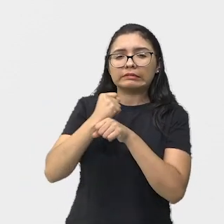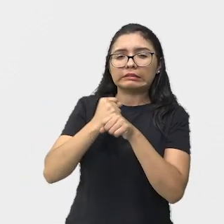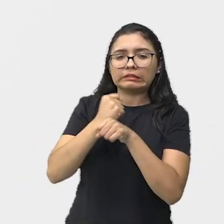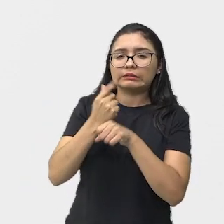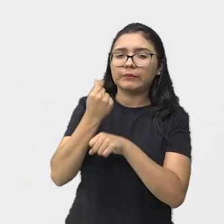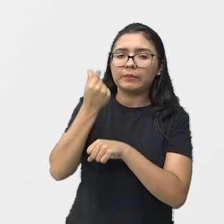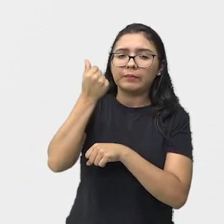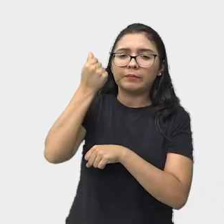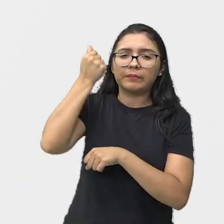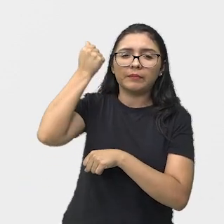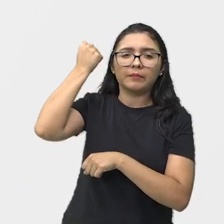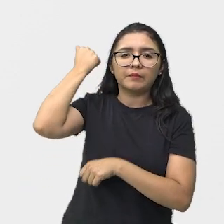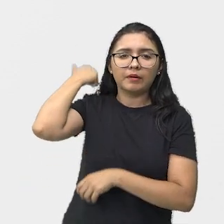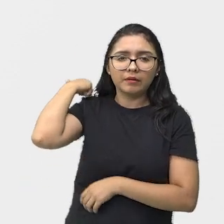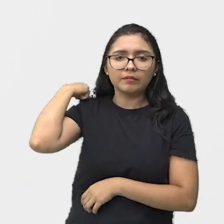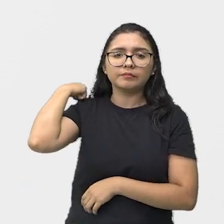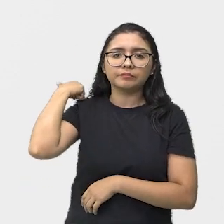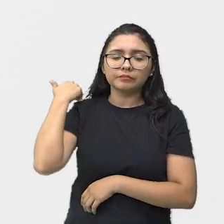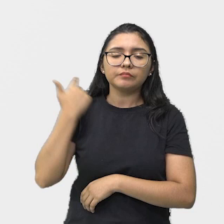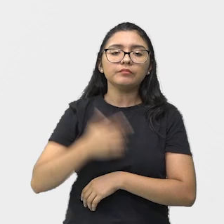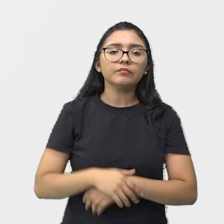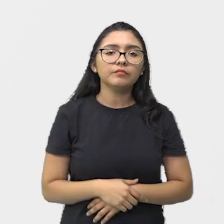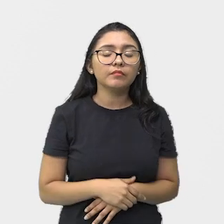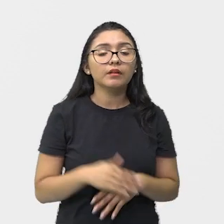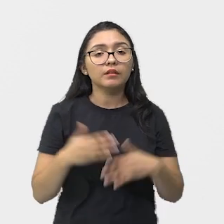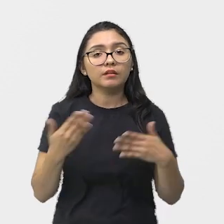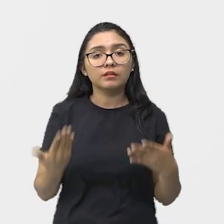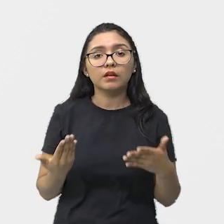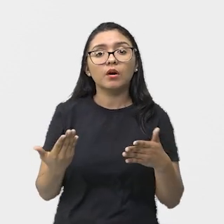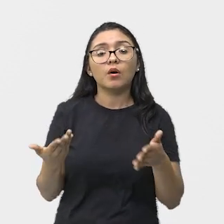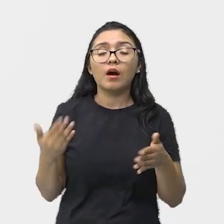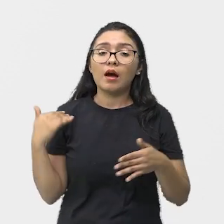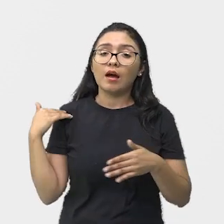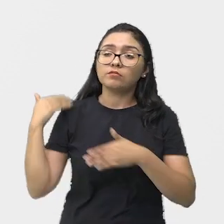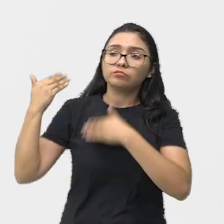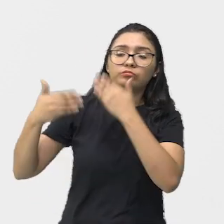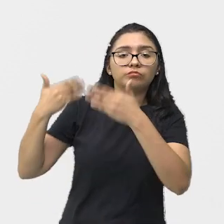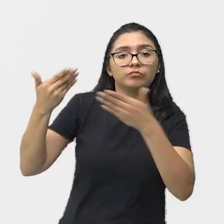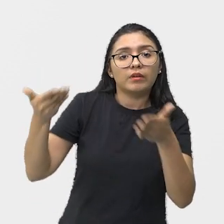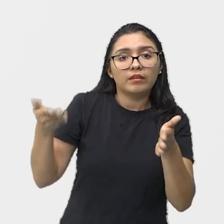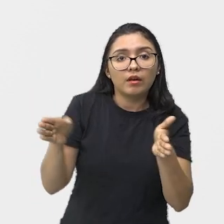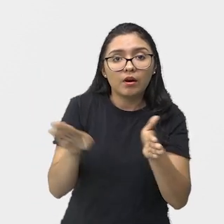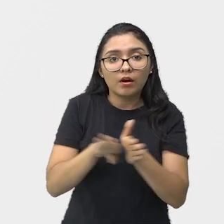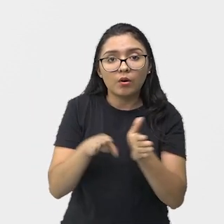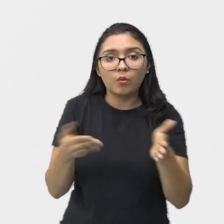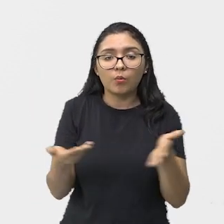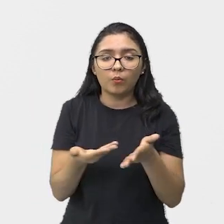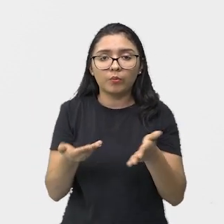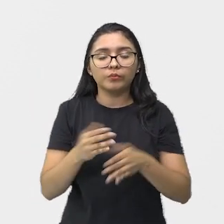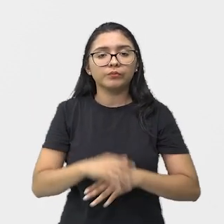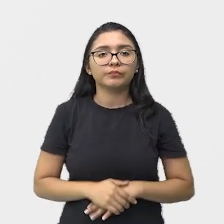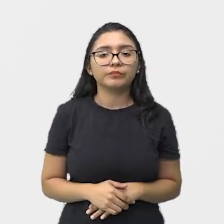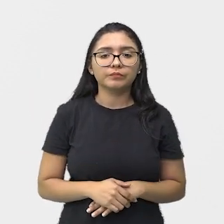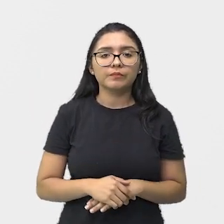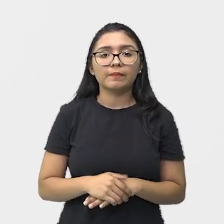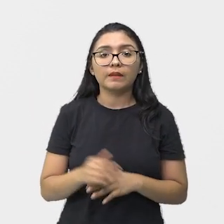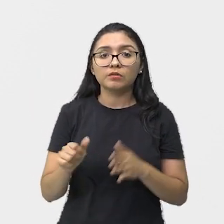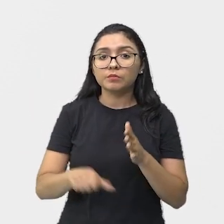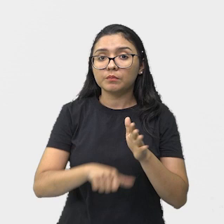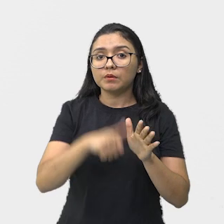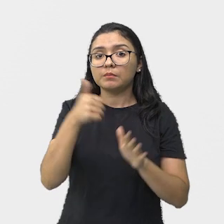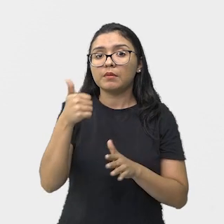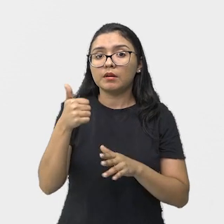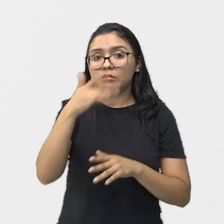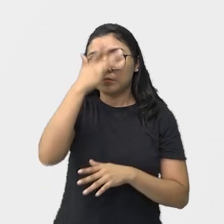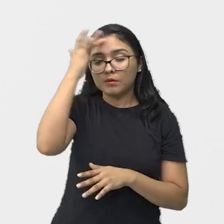pelos períodos medievais e modernos e, finalmente, aos dias atuais. Continuando, os primeiros homens